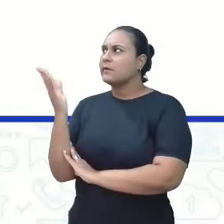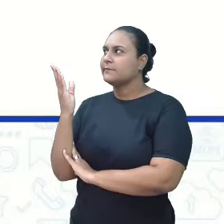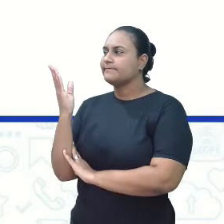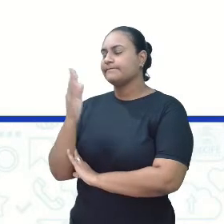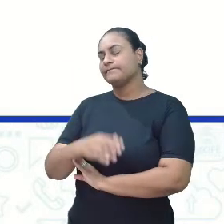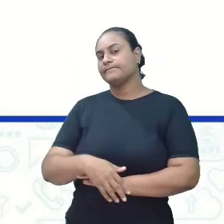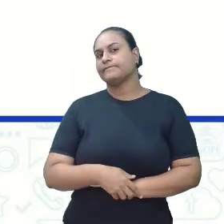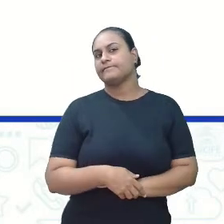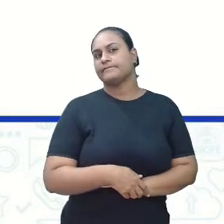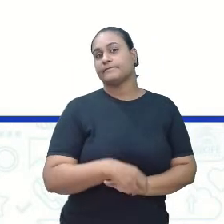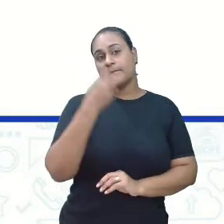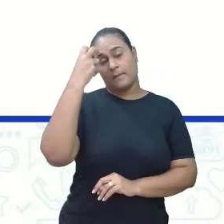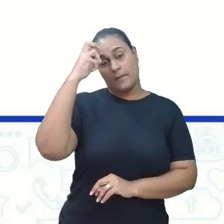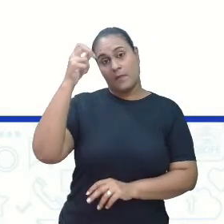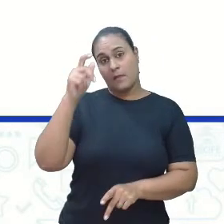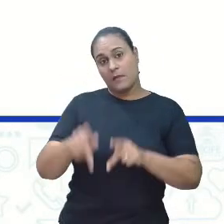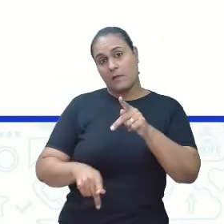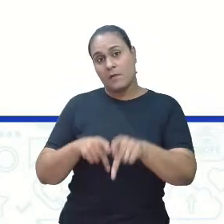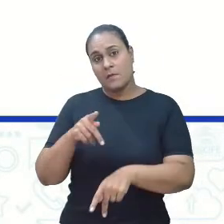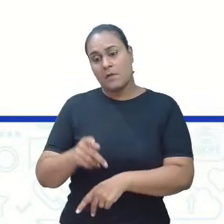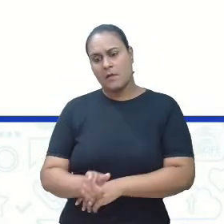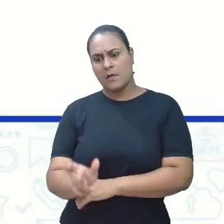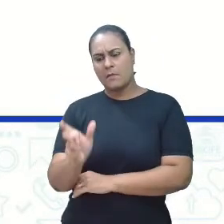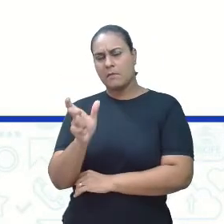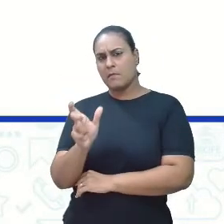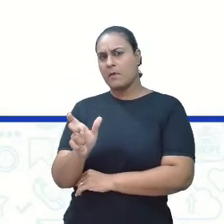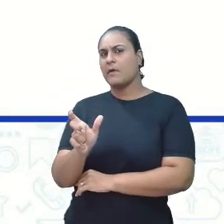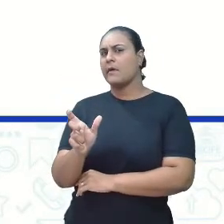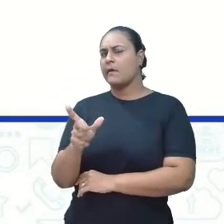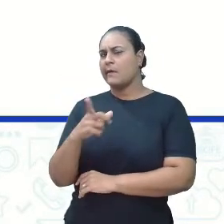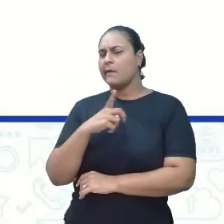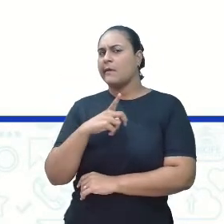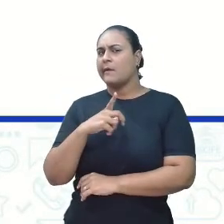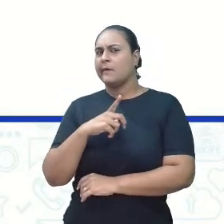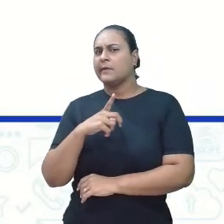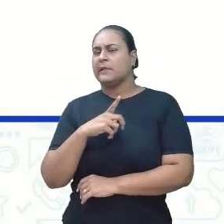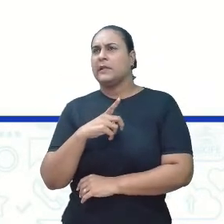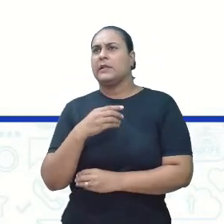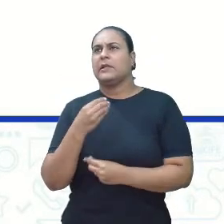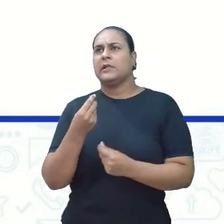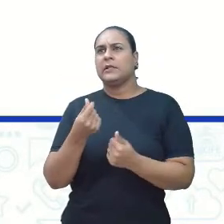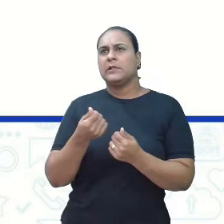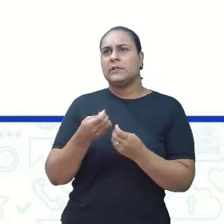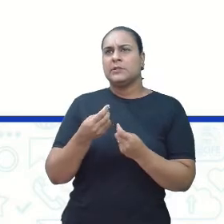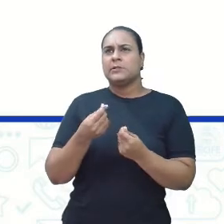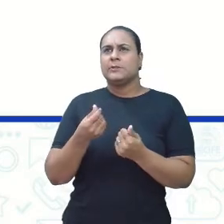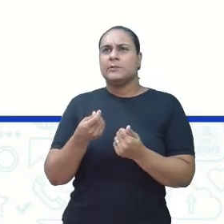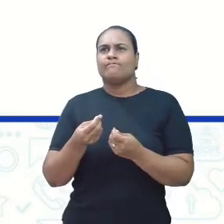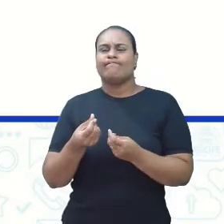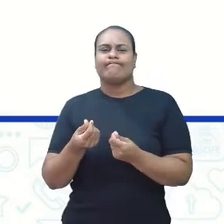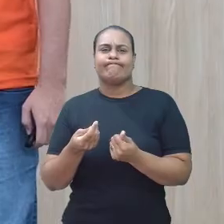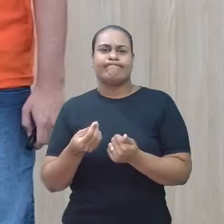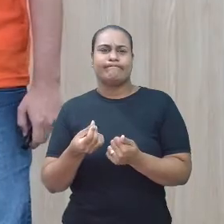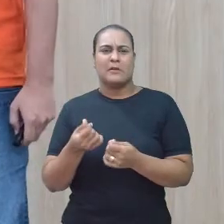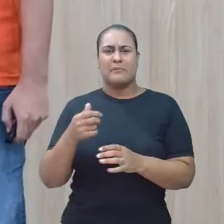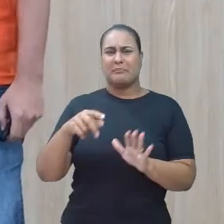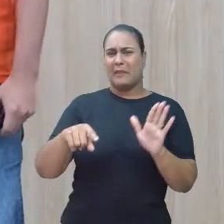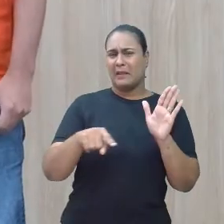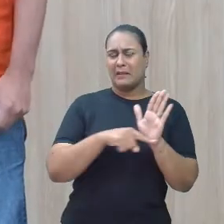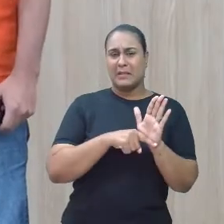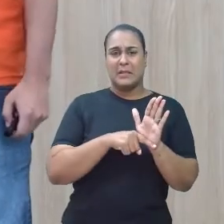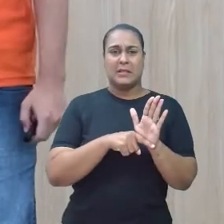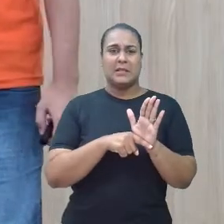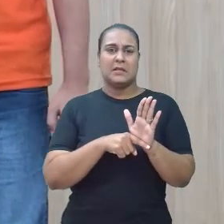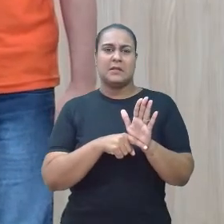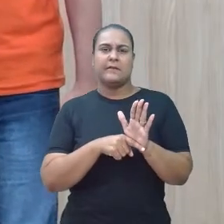Então, o termo cultura popular, a princípio, ele ainda carrega uma carga pejorativa, quer dizer, uma carga negativa, uma